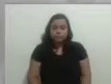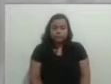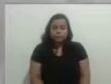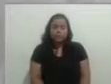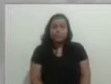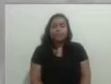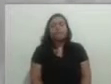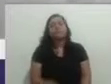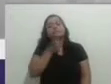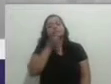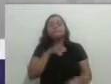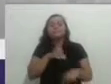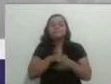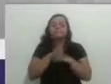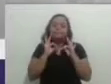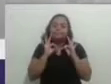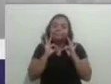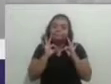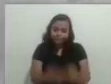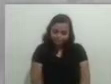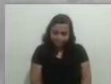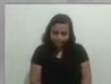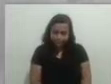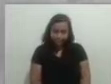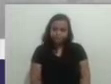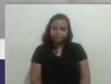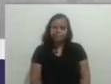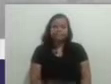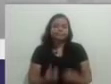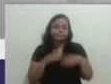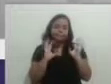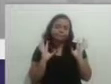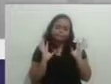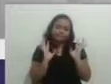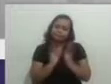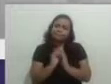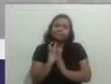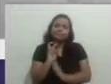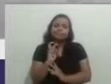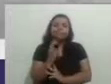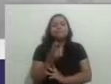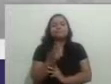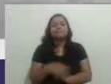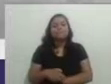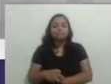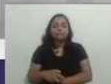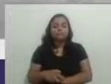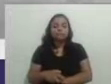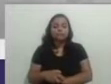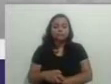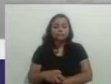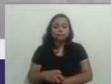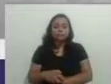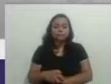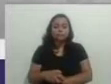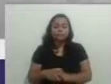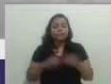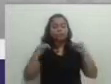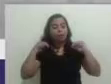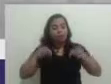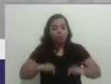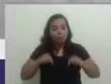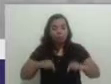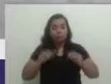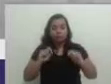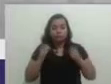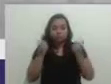Boa noite a todos Vou ser bem breve na minha fala Hoje eu queria muito